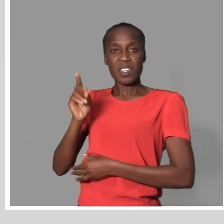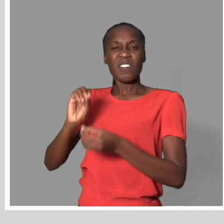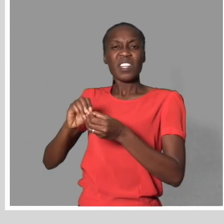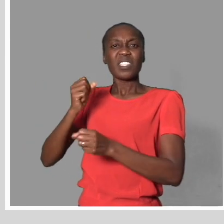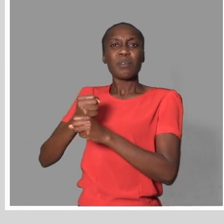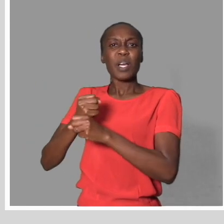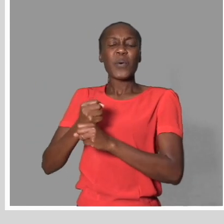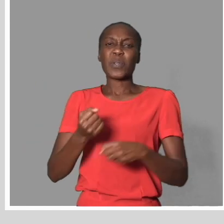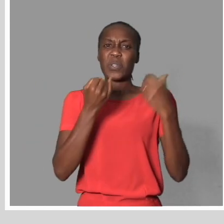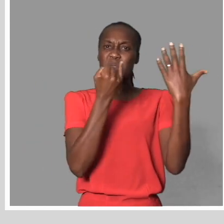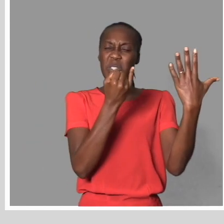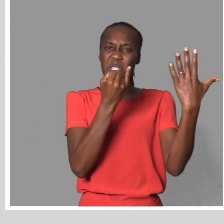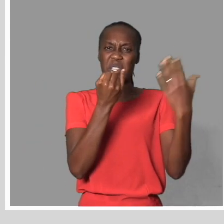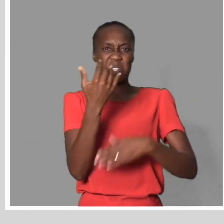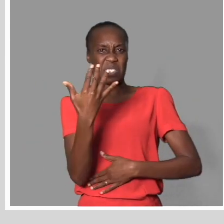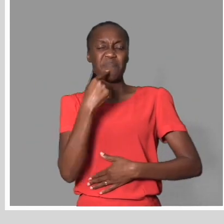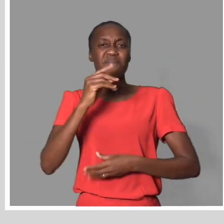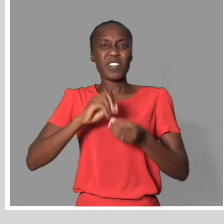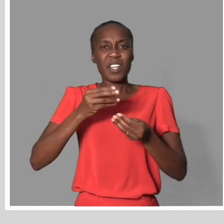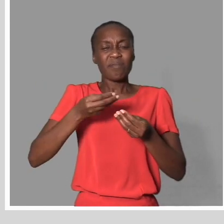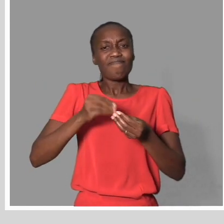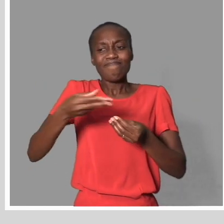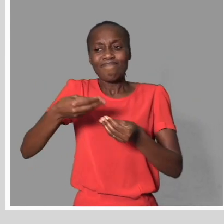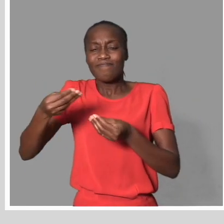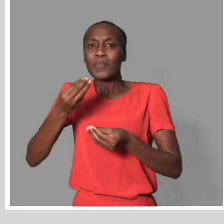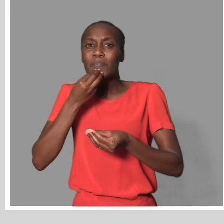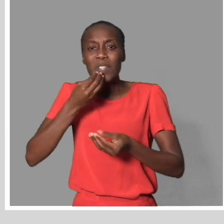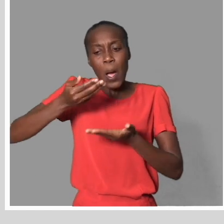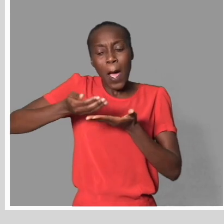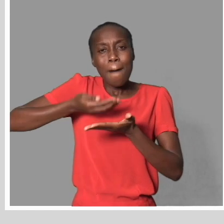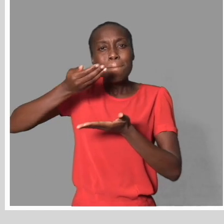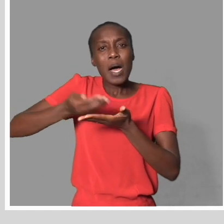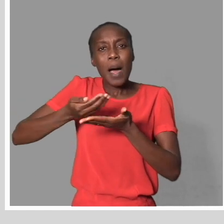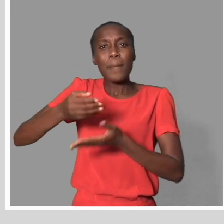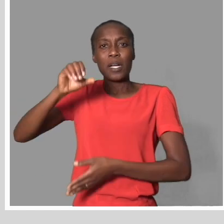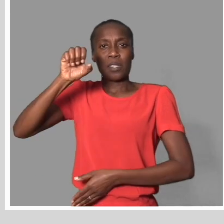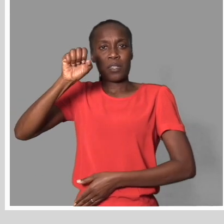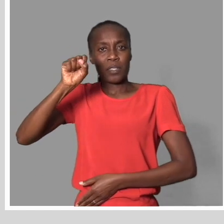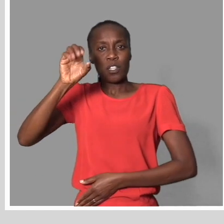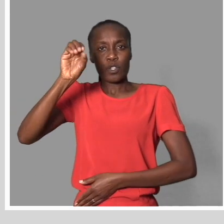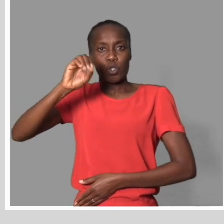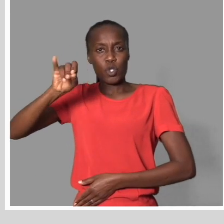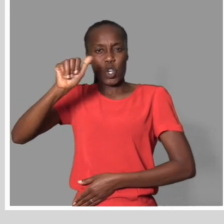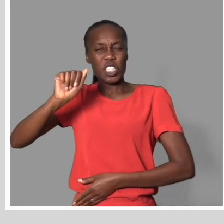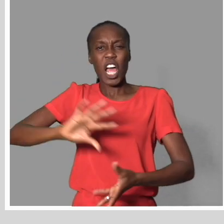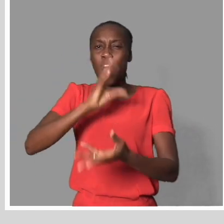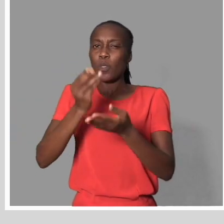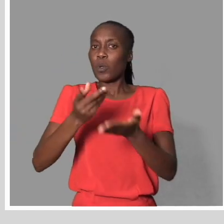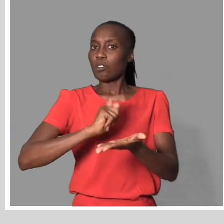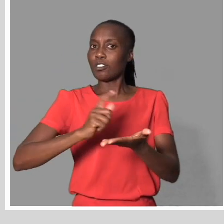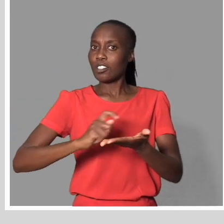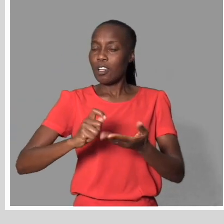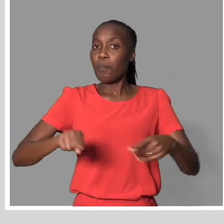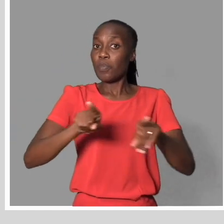Esse está a trabalhar com 66 escolas. Dá um lanche que é papa de soja. Essa é toda a escola.